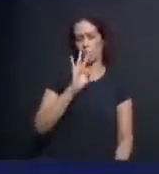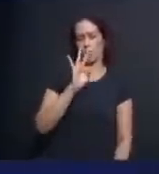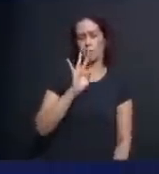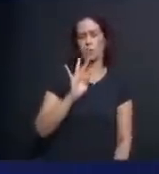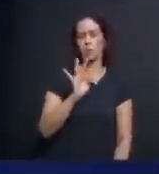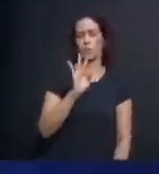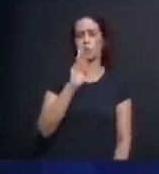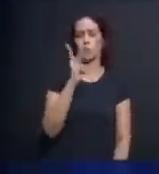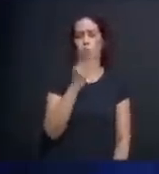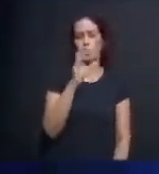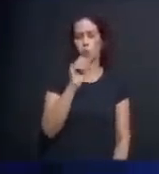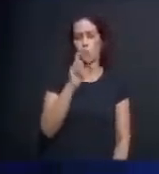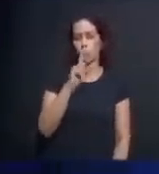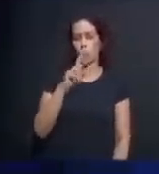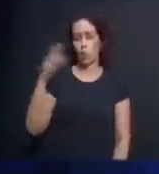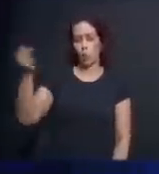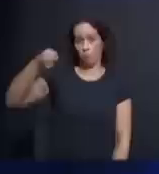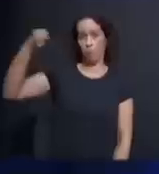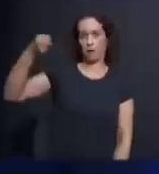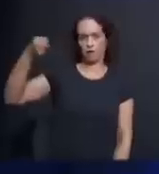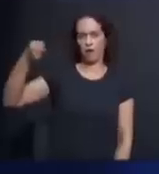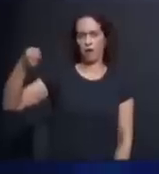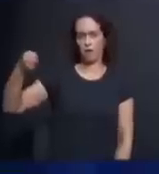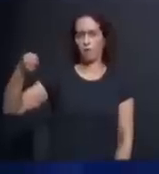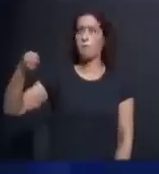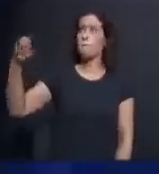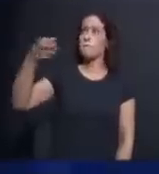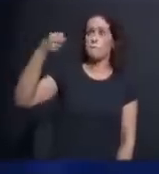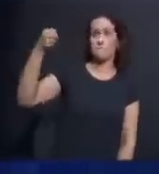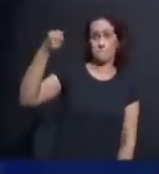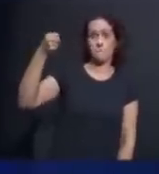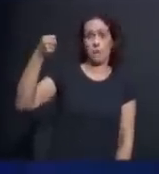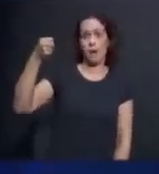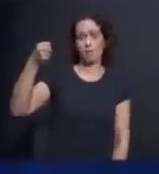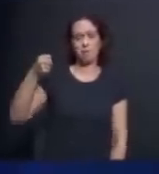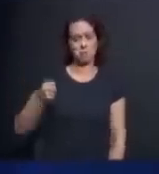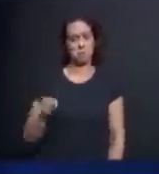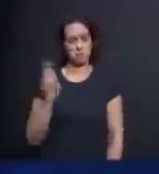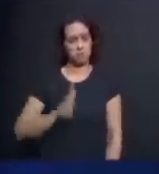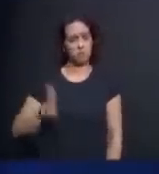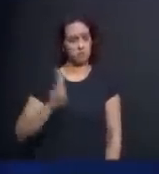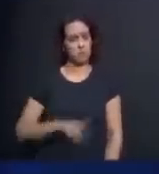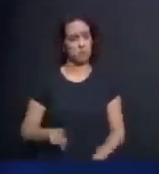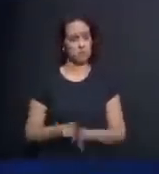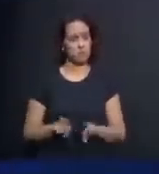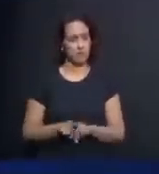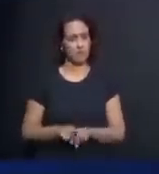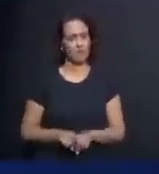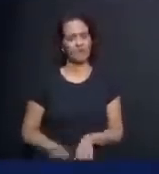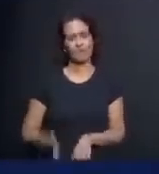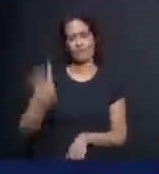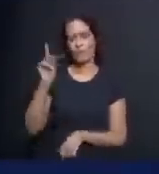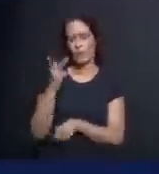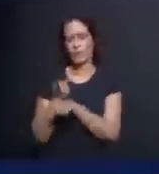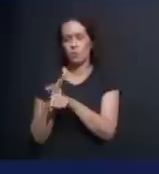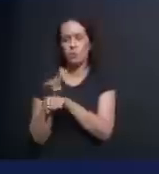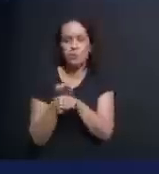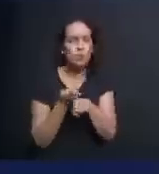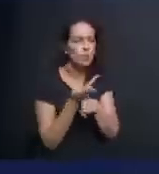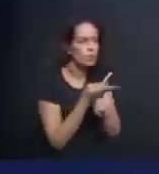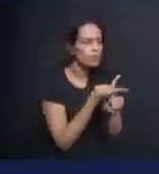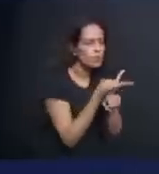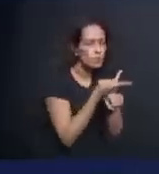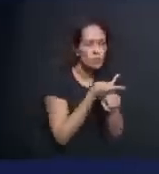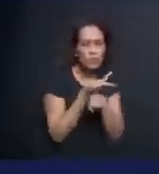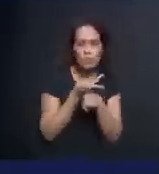boca mais próxima para usar. Deus está sempre procurando a pessoa mais pronta para usar. Assim como o diabo usa a boca mais próxima e